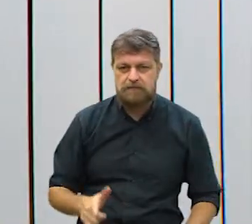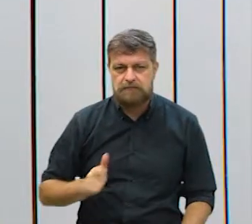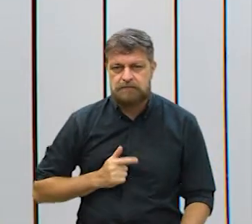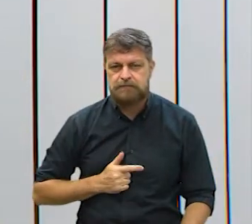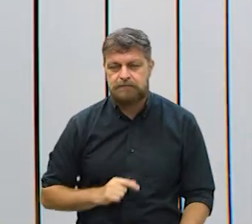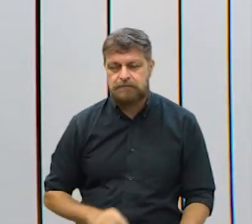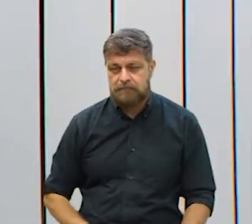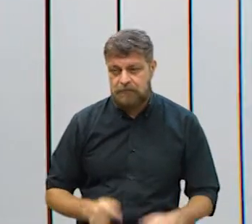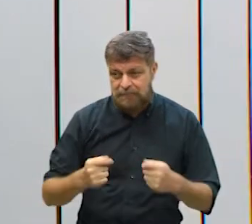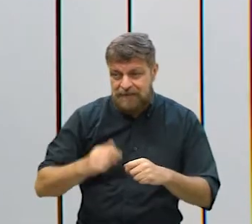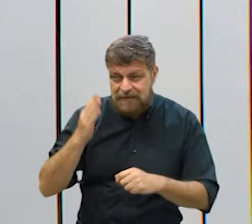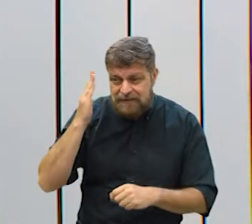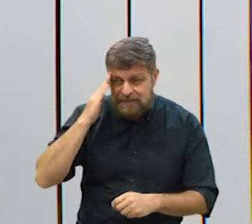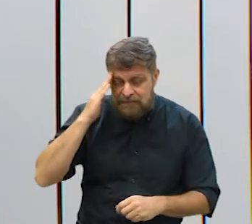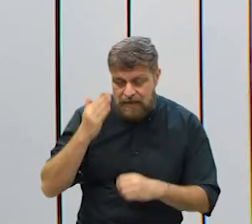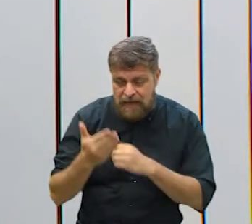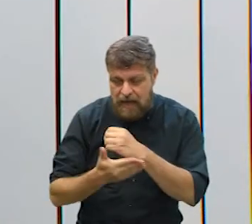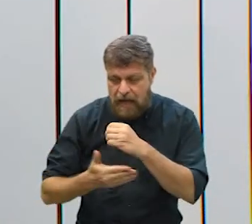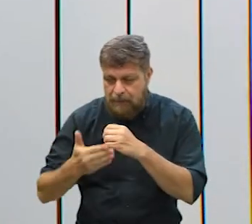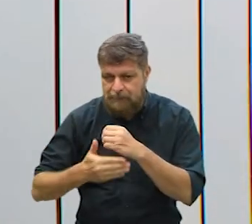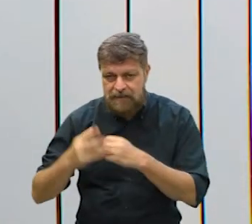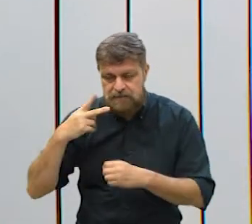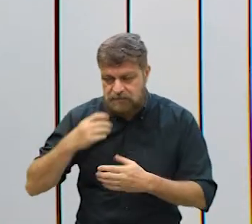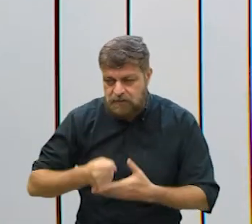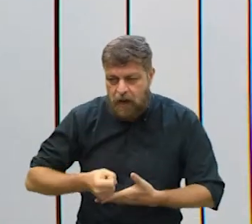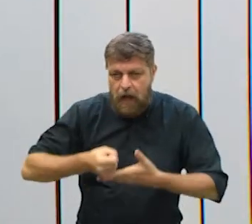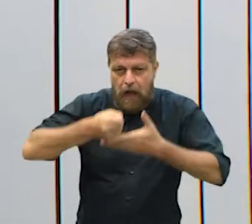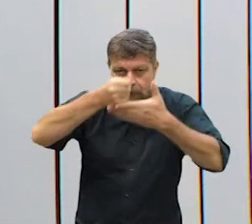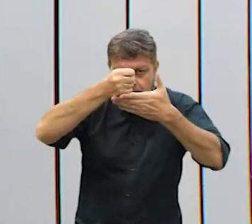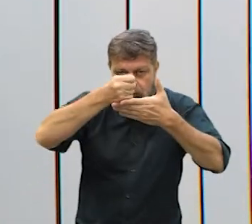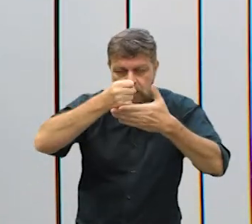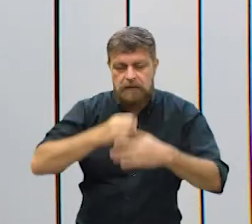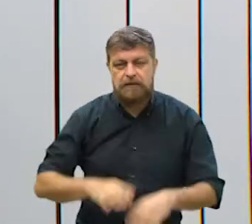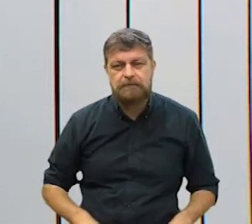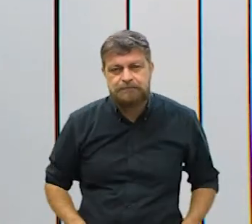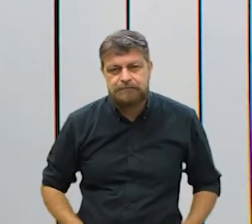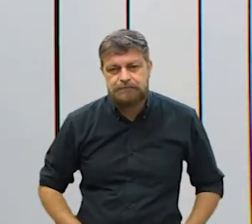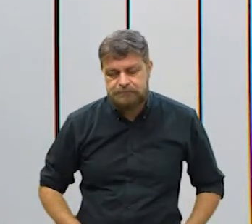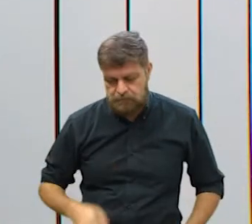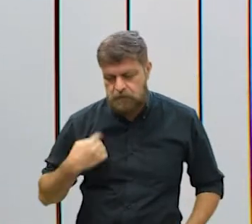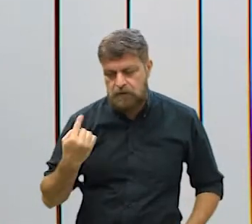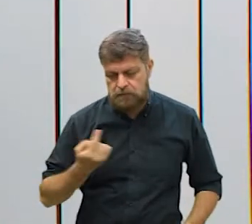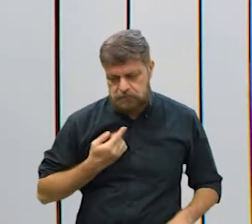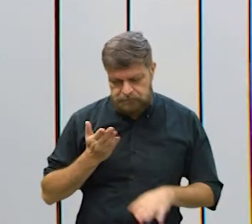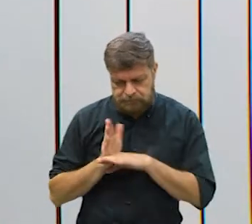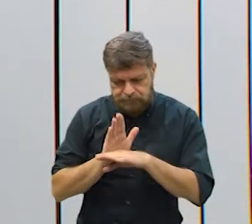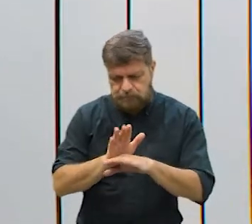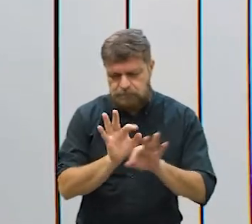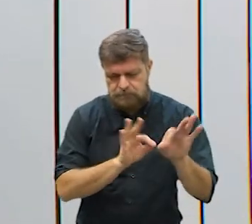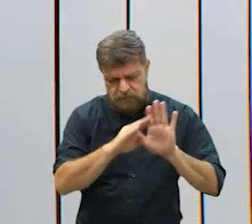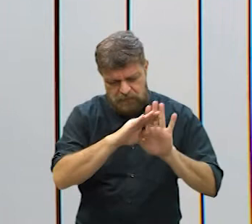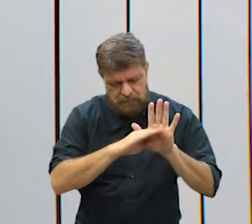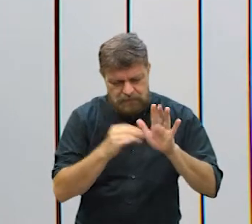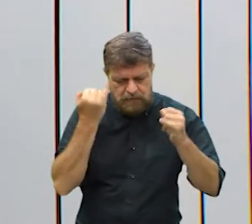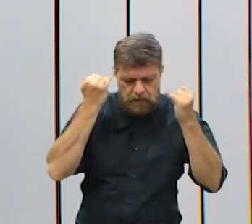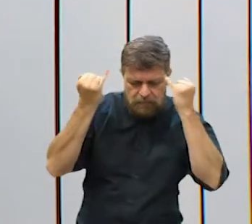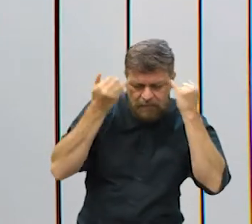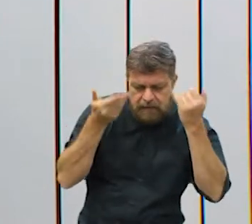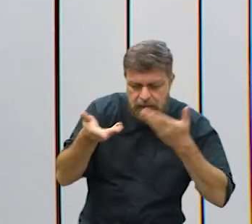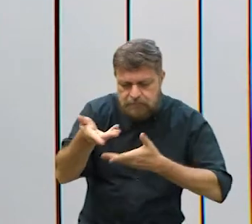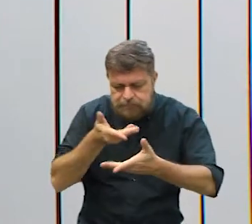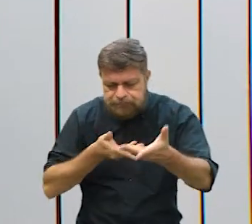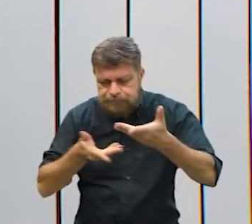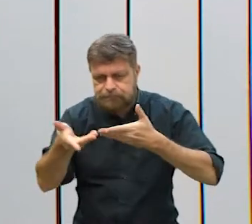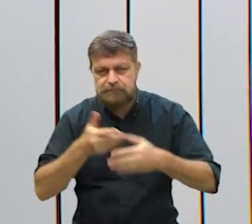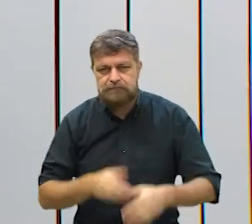Saiba que, né, a base, o governo está disponível aqui para ajudar no que for preciso. Conta com a gente nos projetos, nas ideias, tá